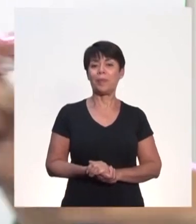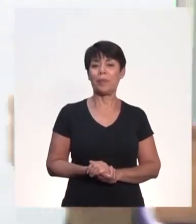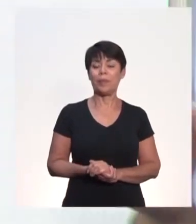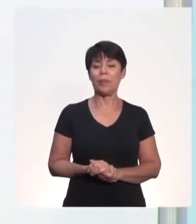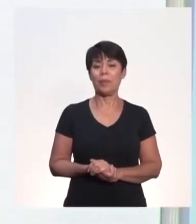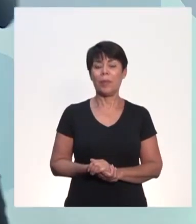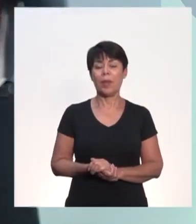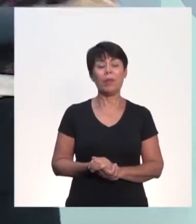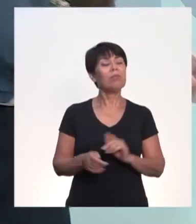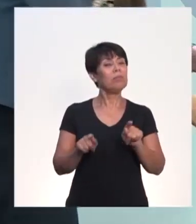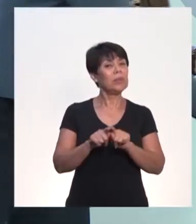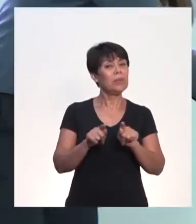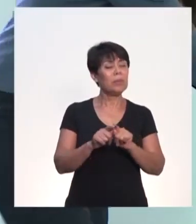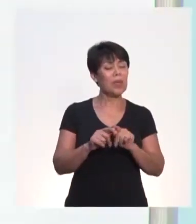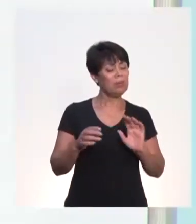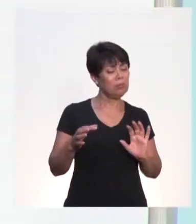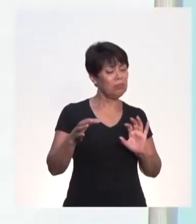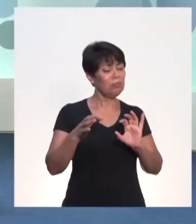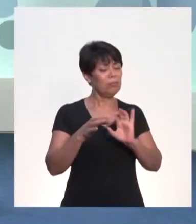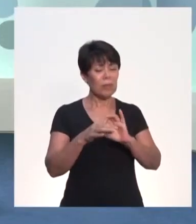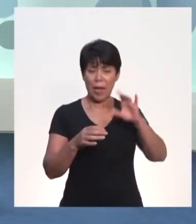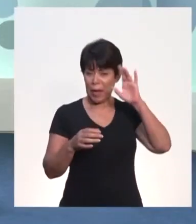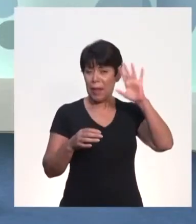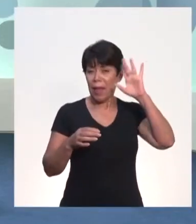e conectar